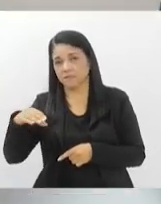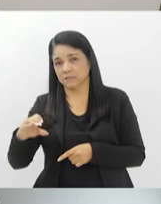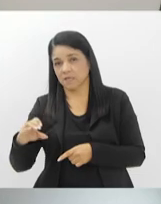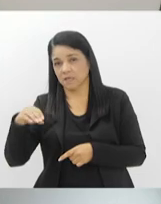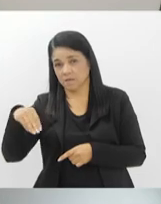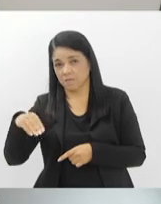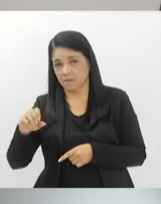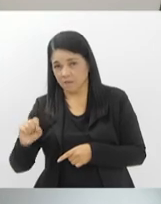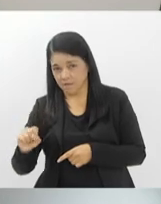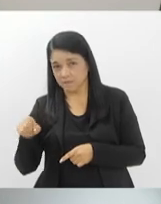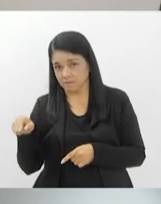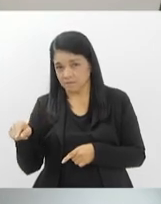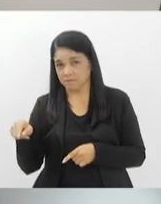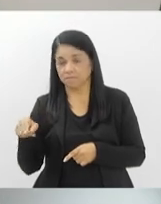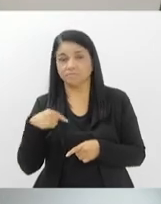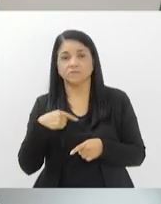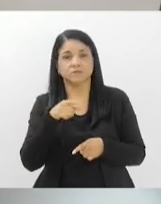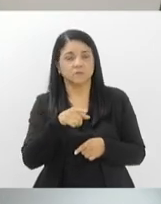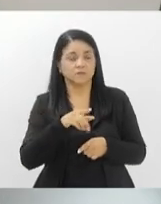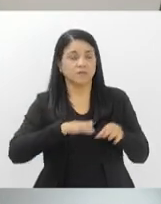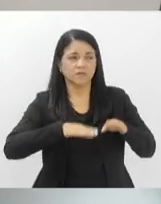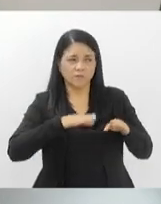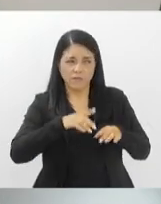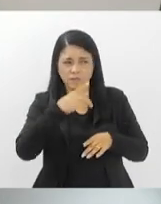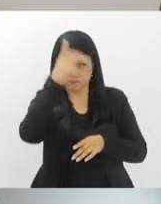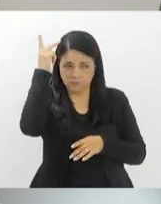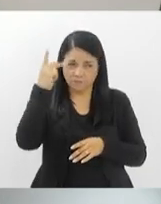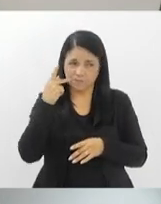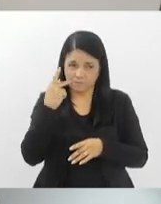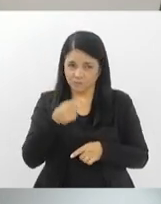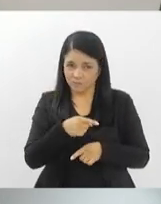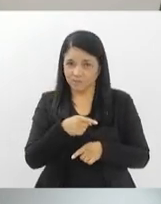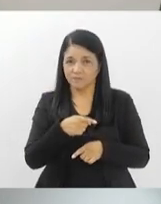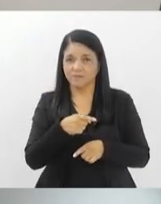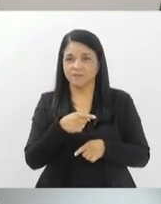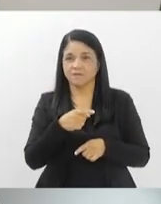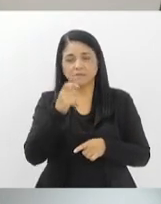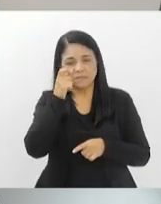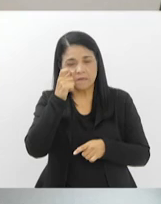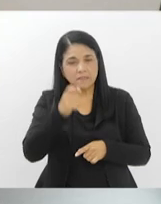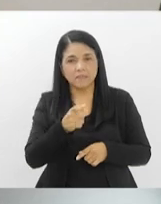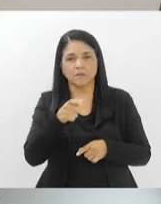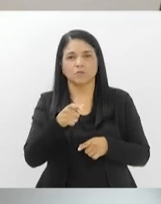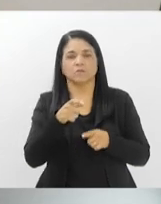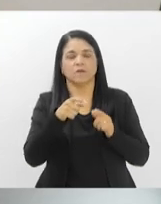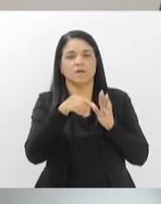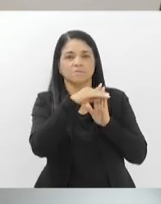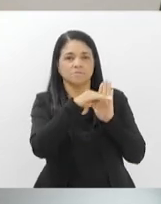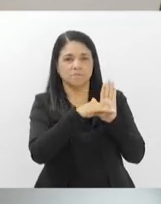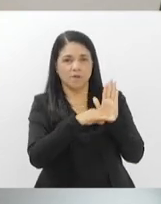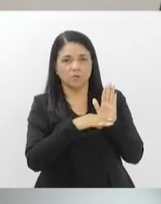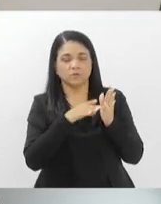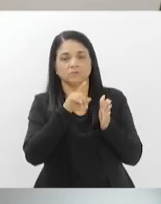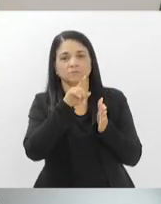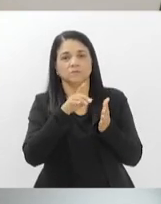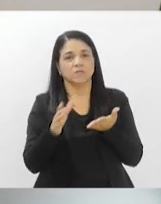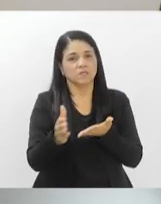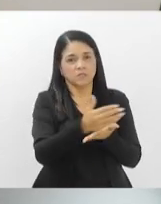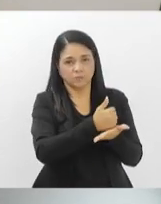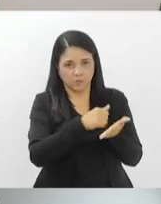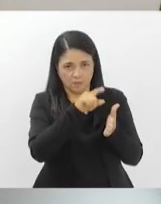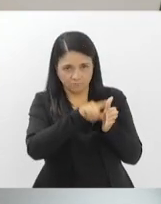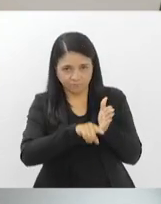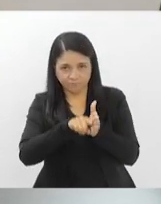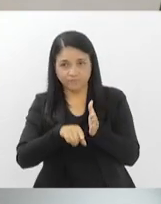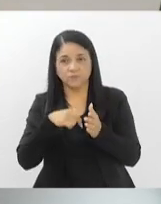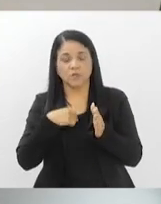Luiz Paulo, que Vossa Excelência talvez seja o deputado. Mas afeto às pautas orçamentárias e tributárias. Eu não tenho problema nenhum de... Eu